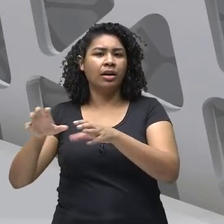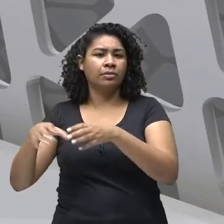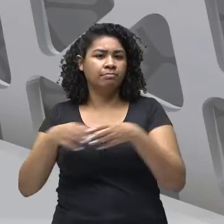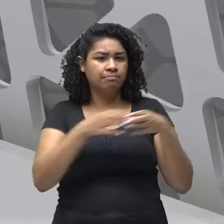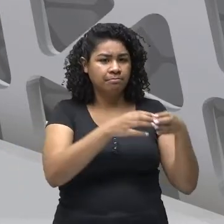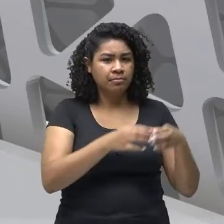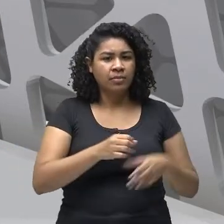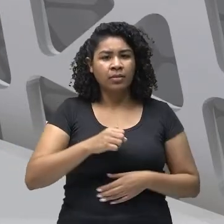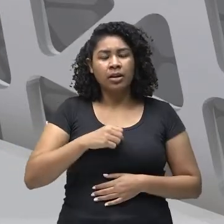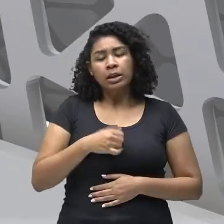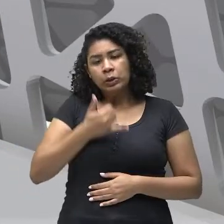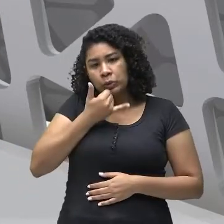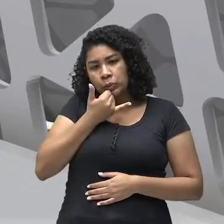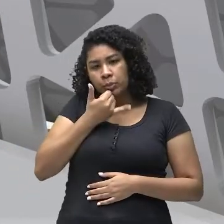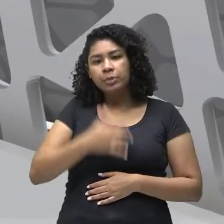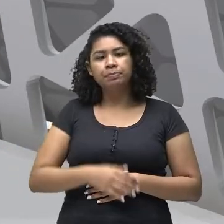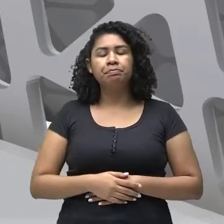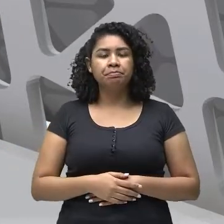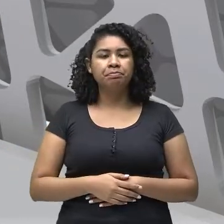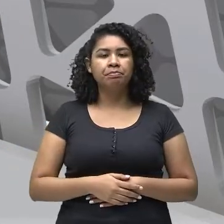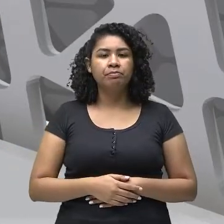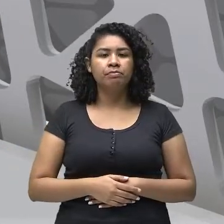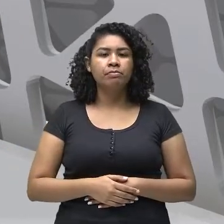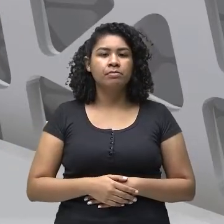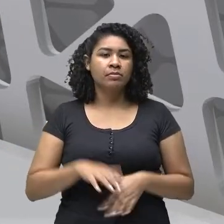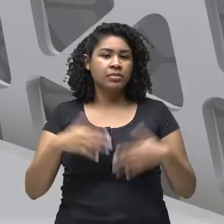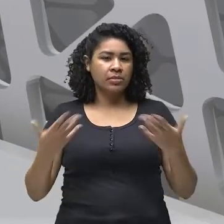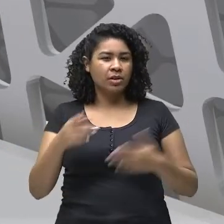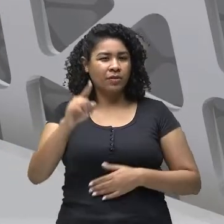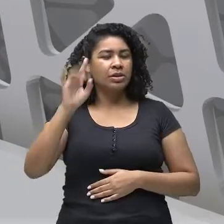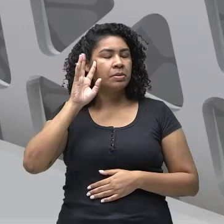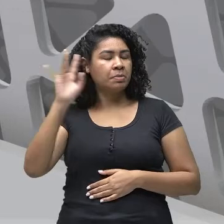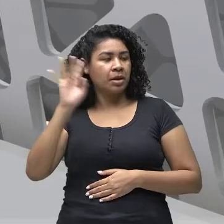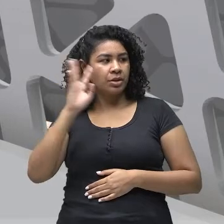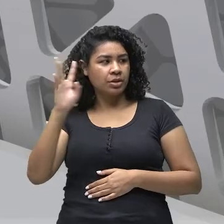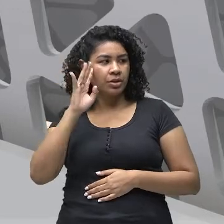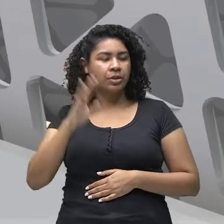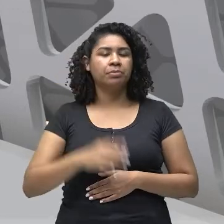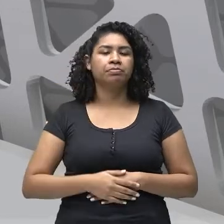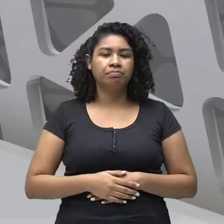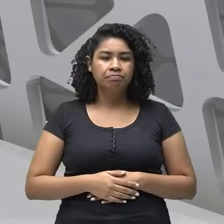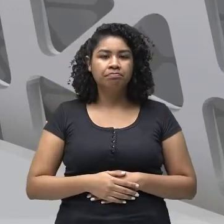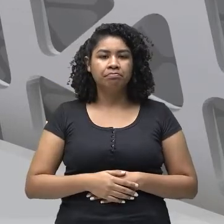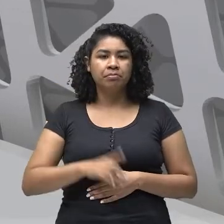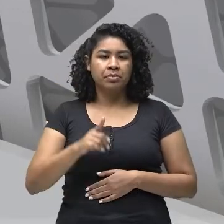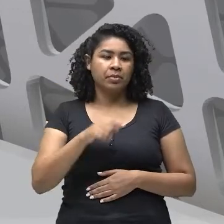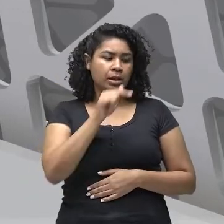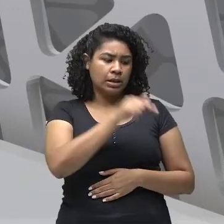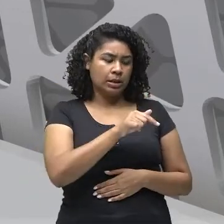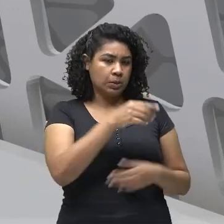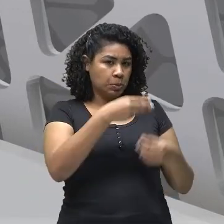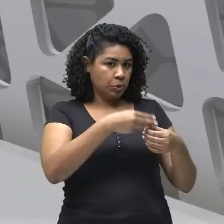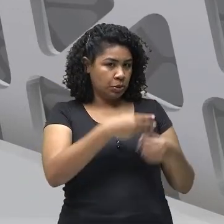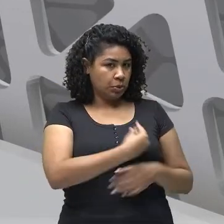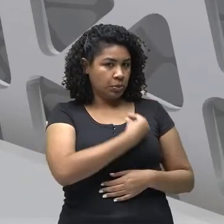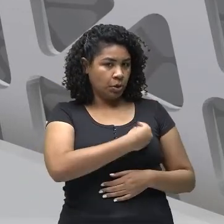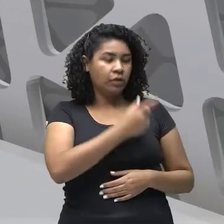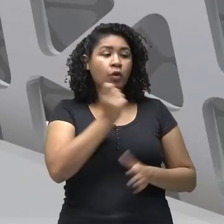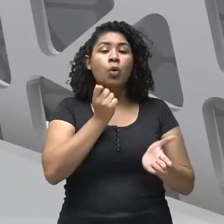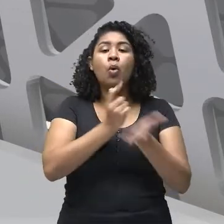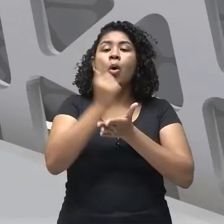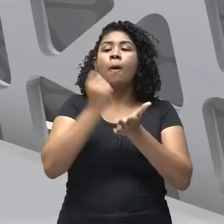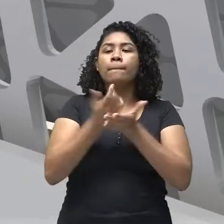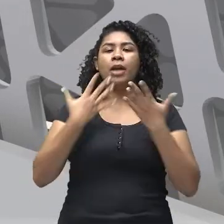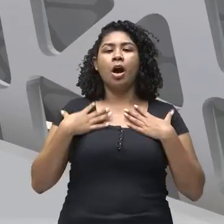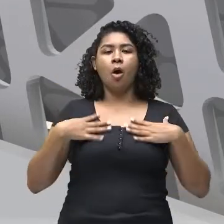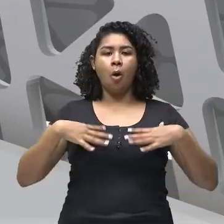Perdão? Mas imagina, para você sair daí do seu município, digamos, para ir comprar roupas em Manaus,